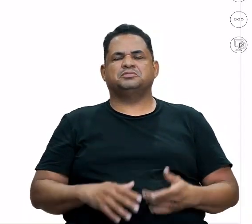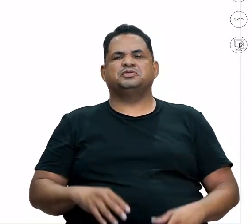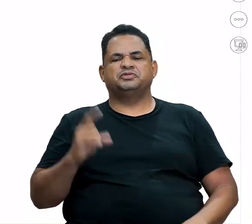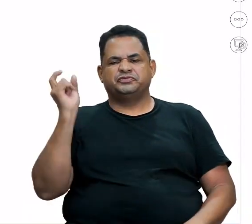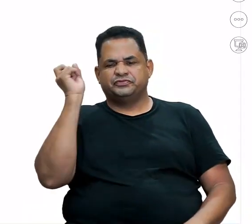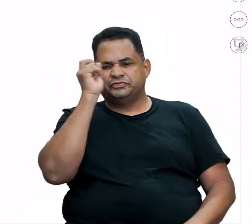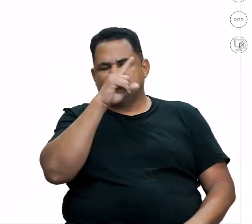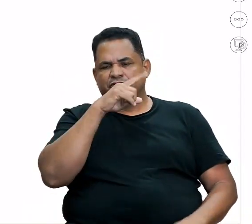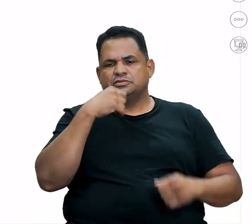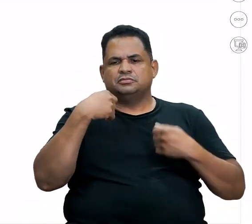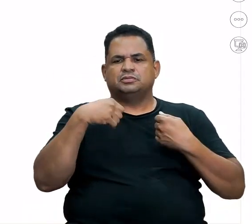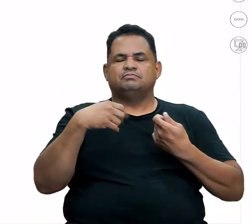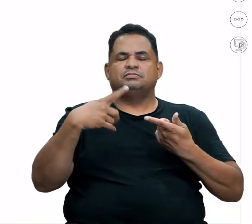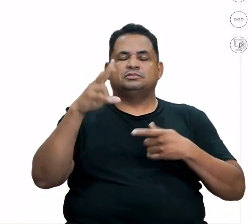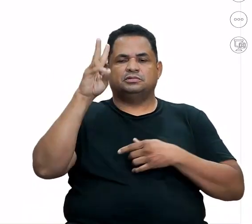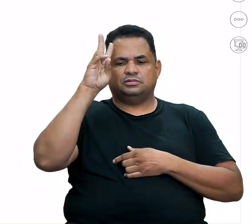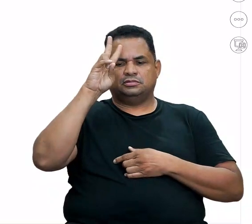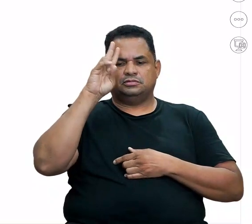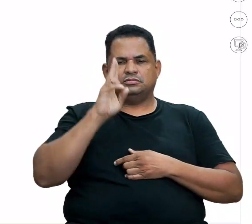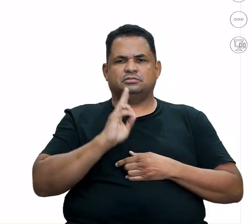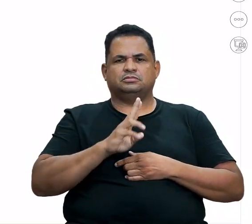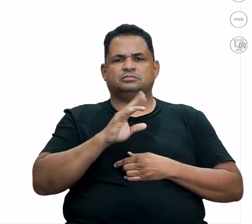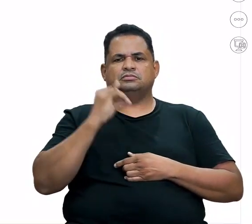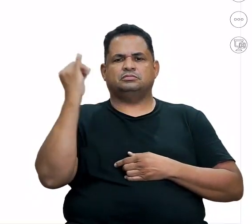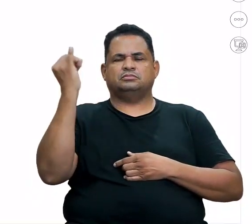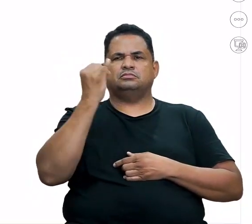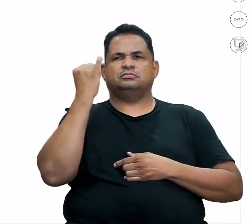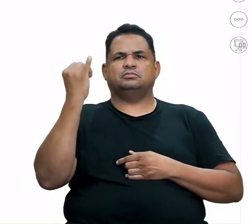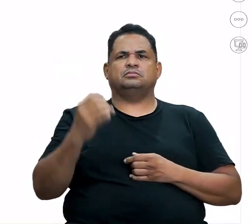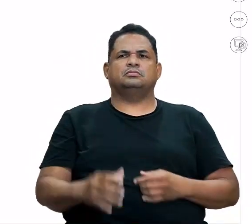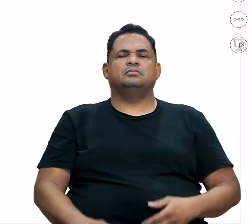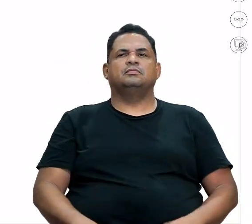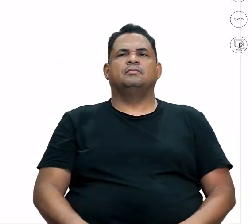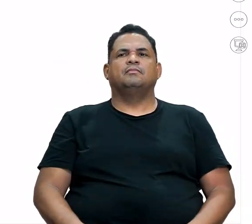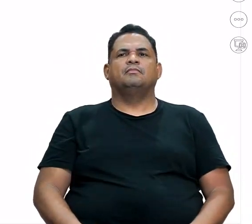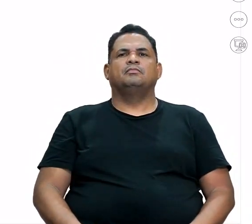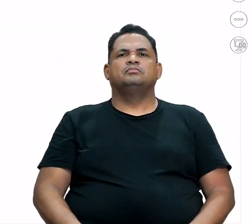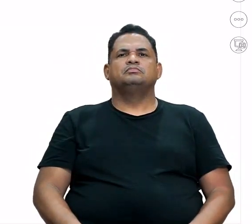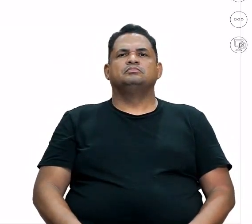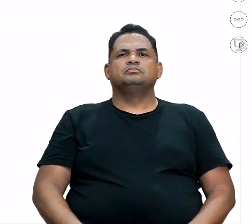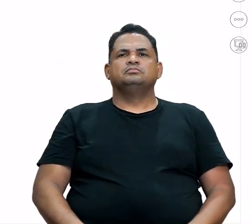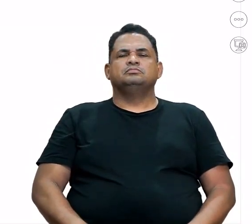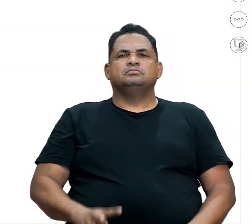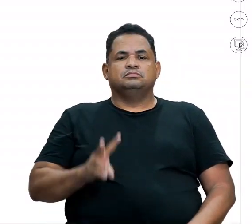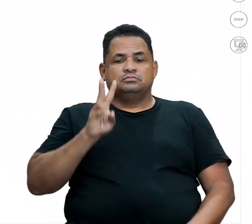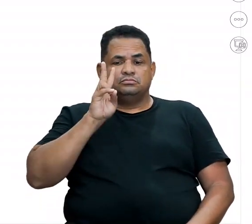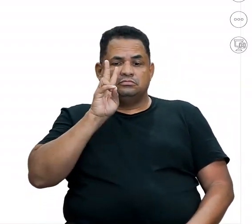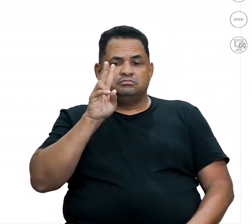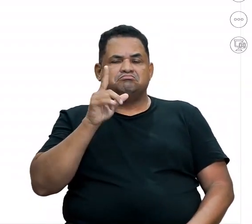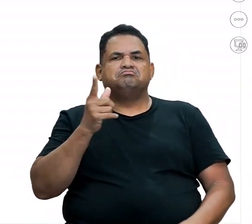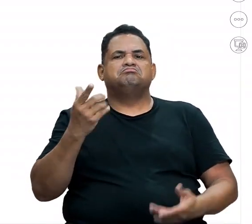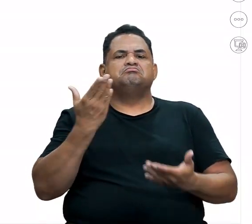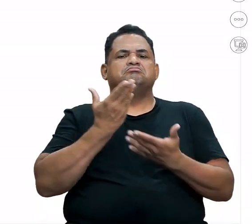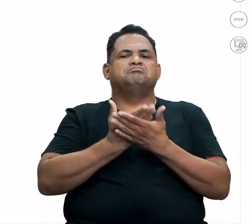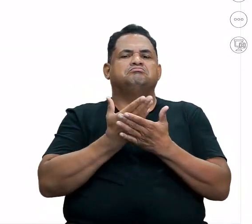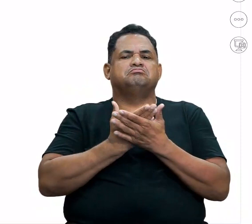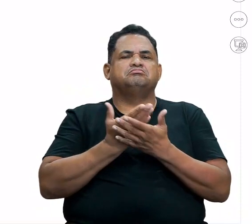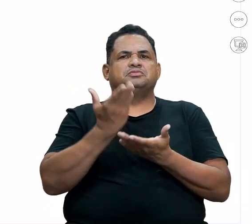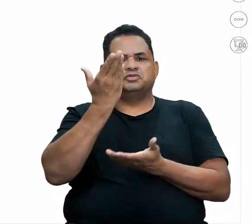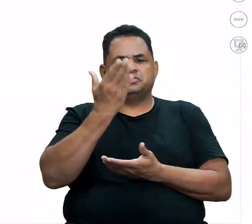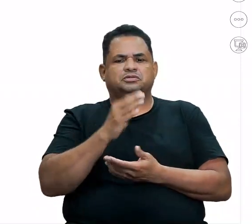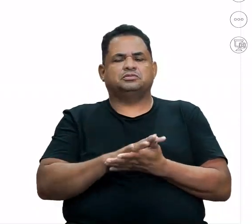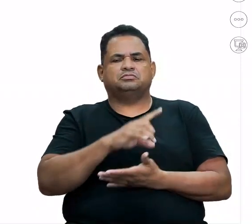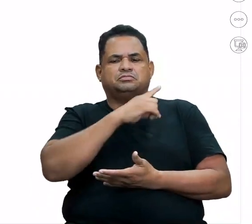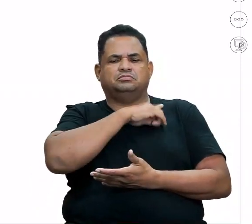precisa relembrar isso, né? O tempo inteiro é importante. E eu vi que vocês estão estudando isso, né? No primeiro ano. Vocês